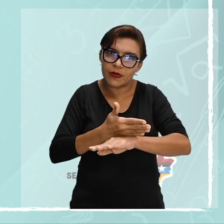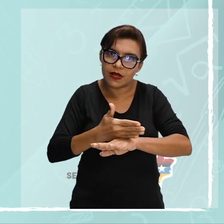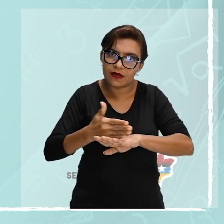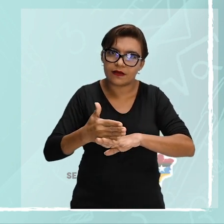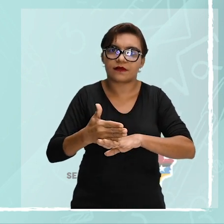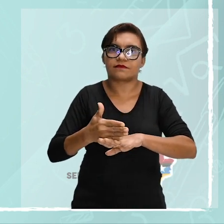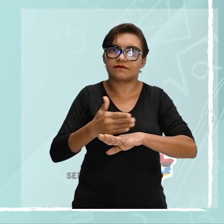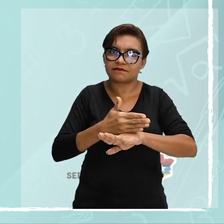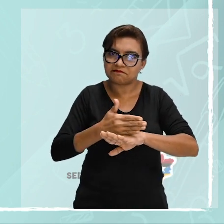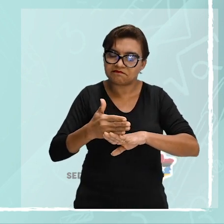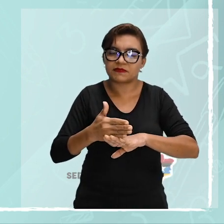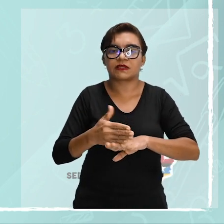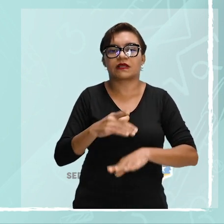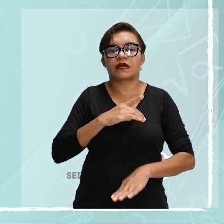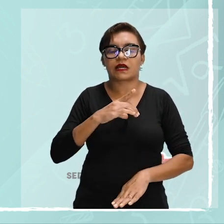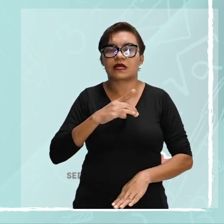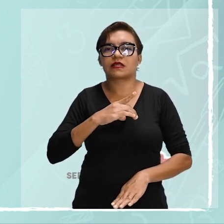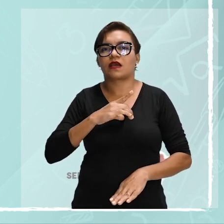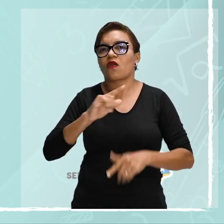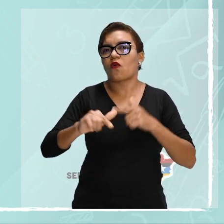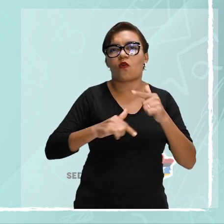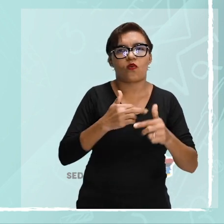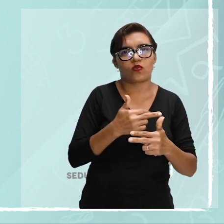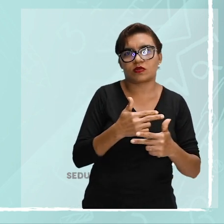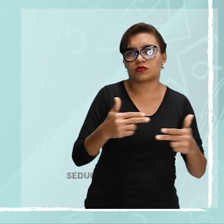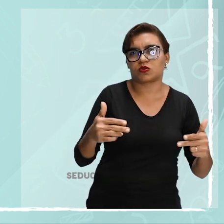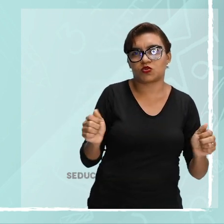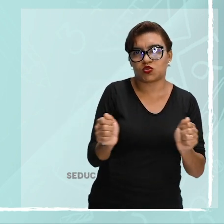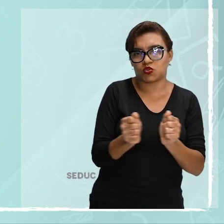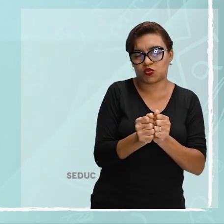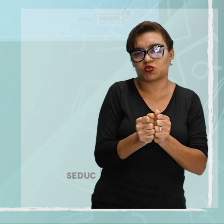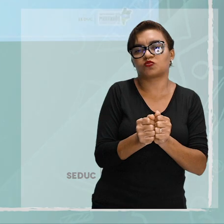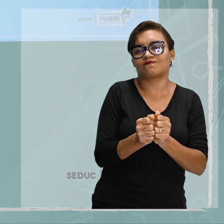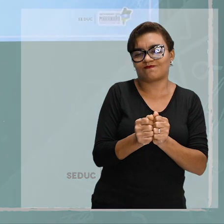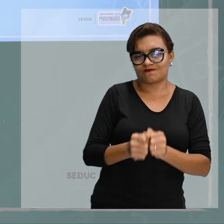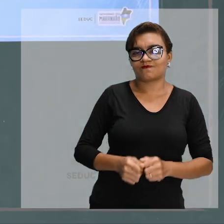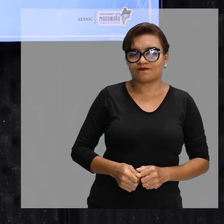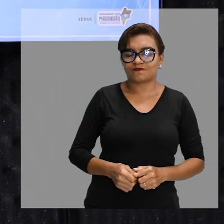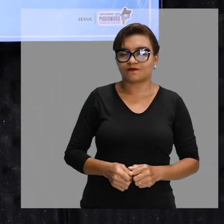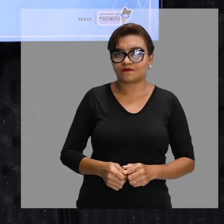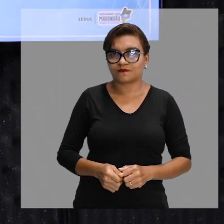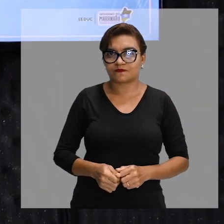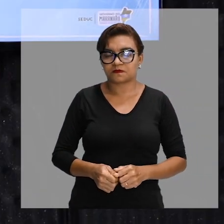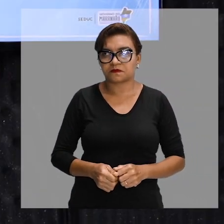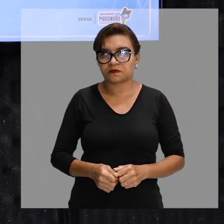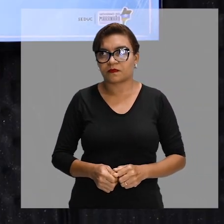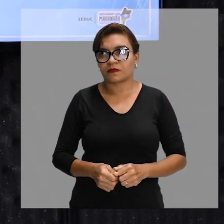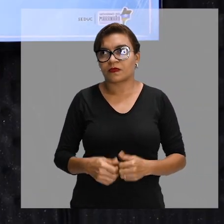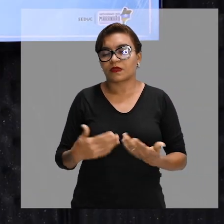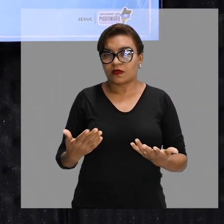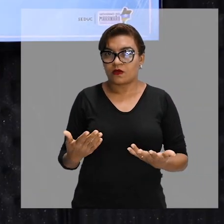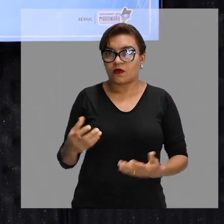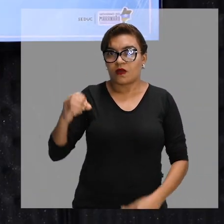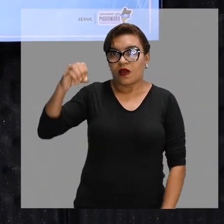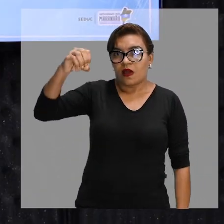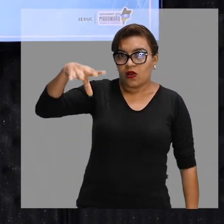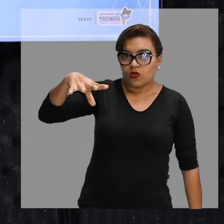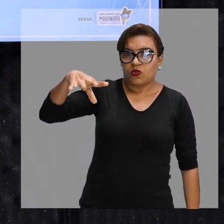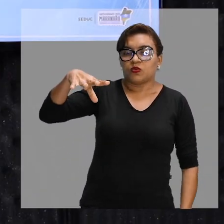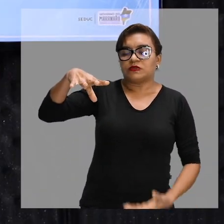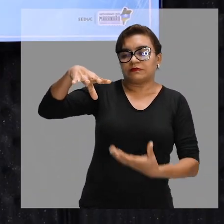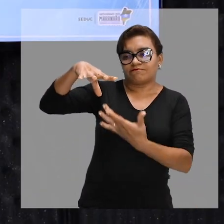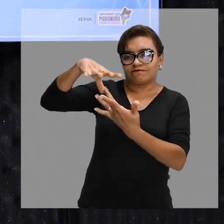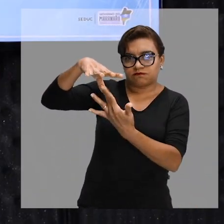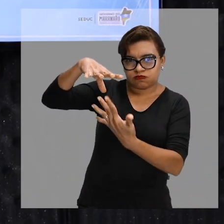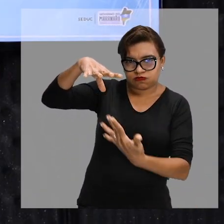contém todas as cores do espectro luminoso, né? No caso do espectro visível. Então a luz, quando ela passa pelo prisma ou